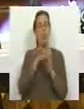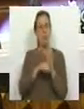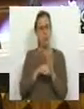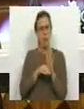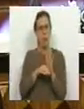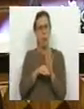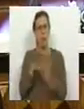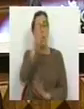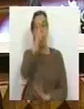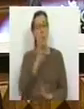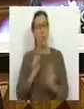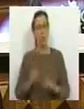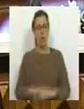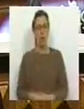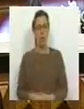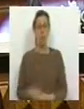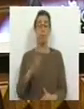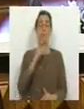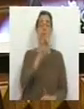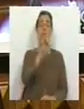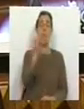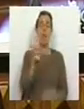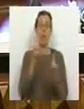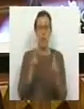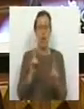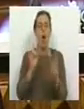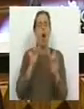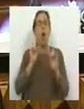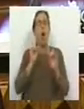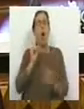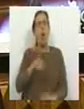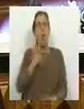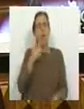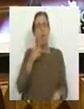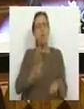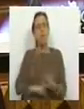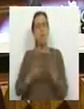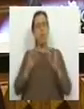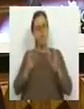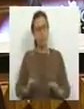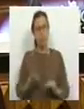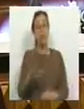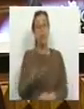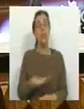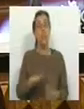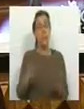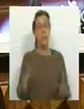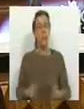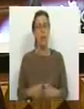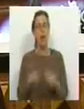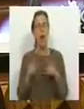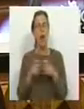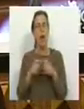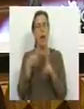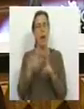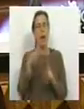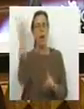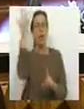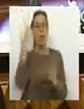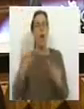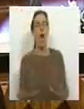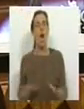programa do Governo. A questão que lhe coloco é qual é, de facto, a situação do cartão Mais